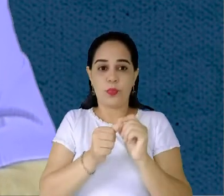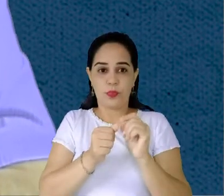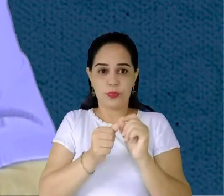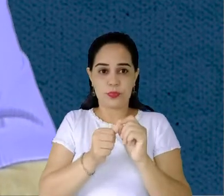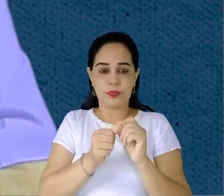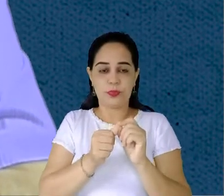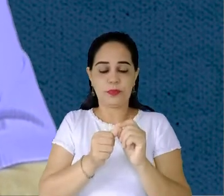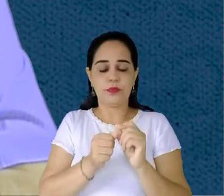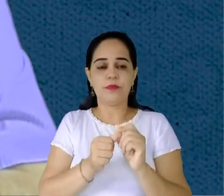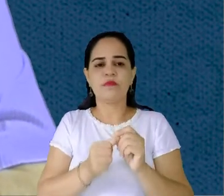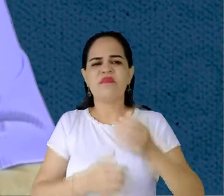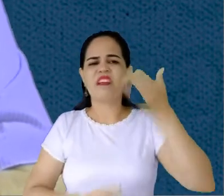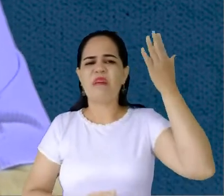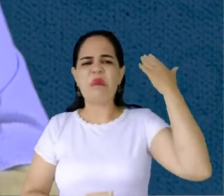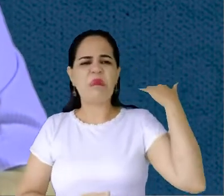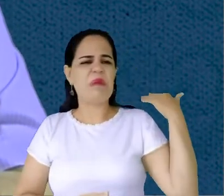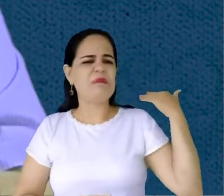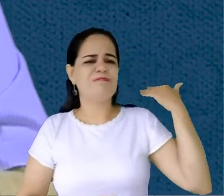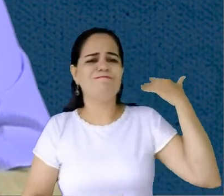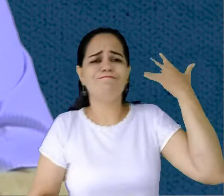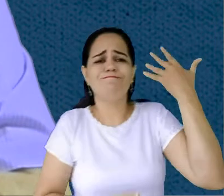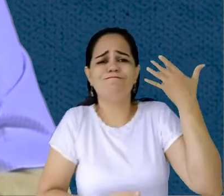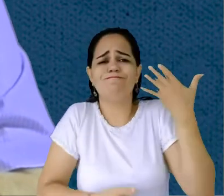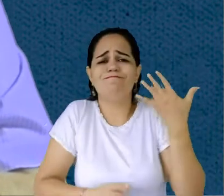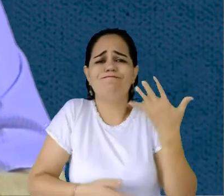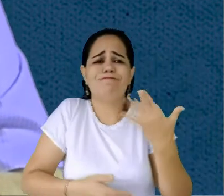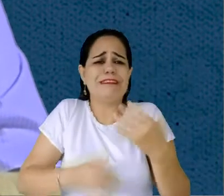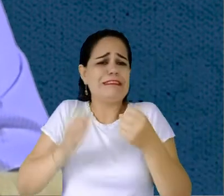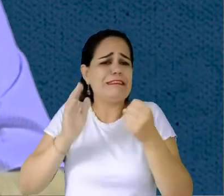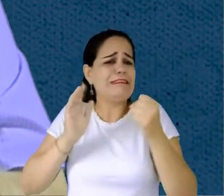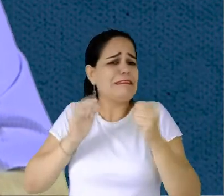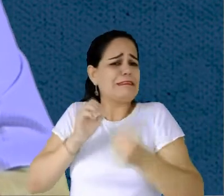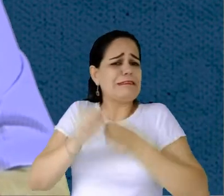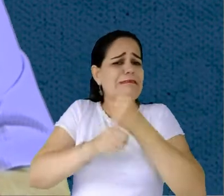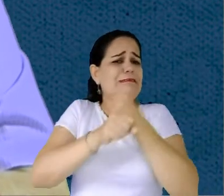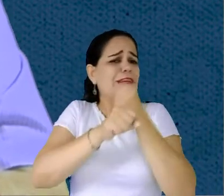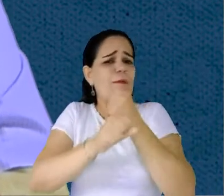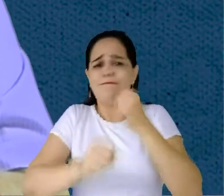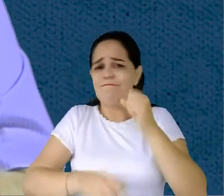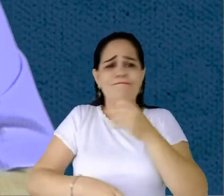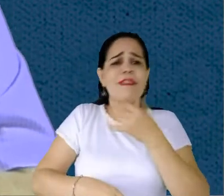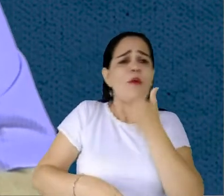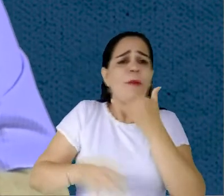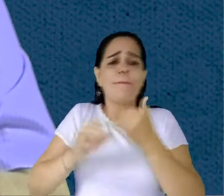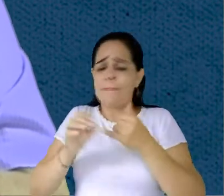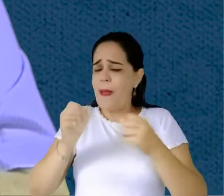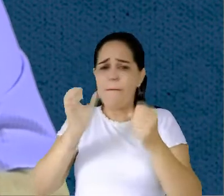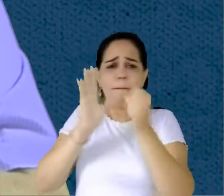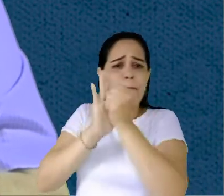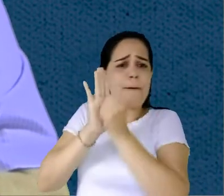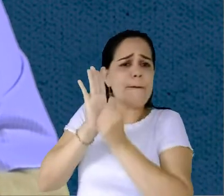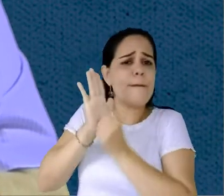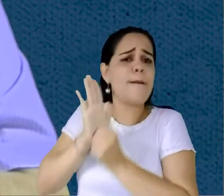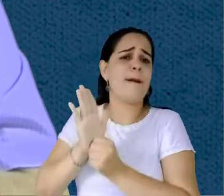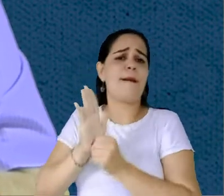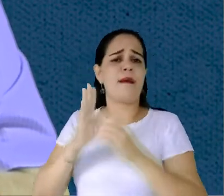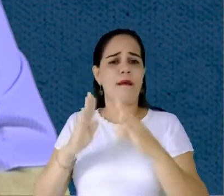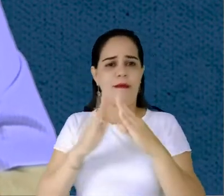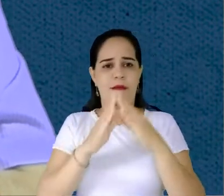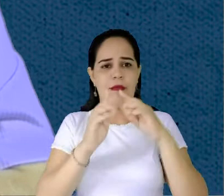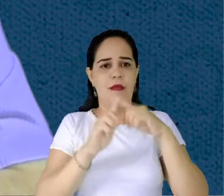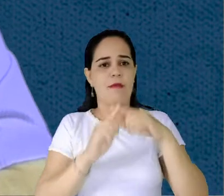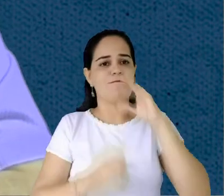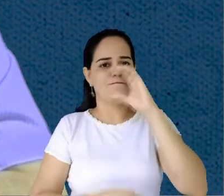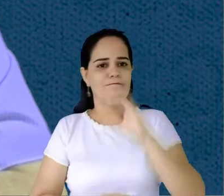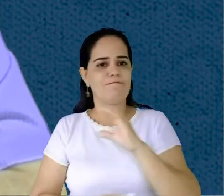20 ou 20 e tantos anos, séculos, não anos, séculos. É verdade, isso é verdade, tá?